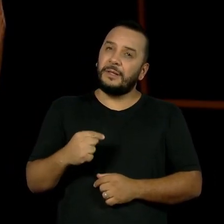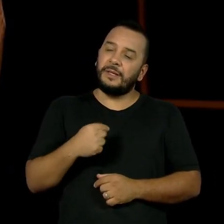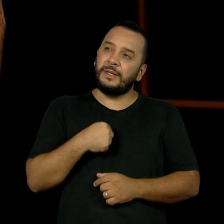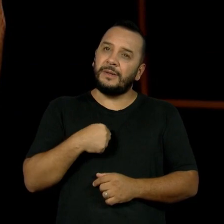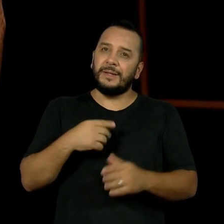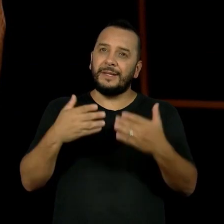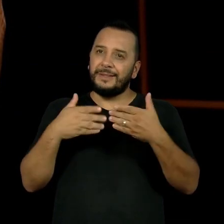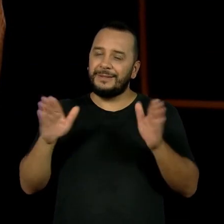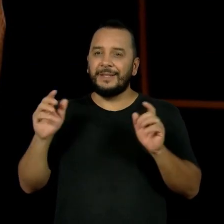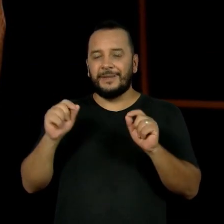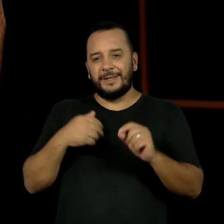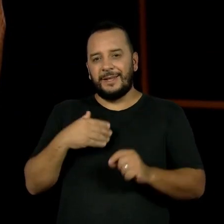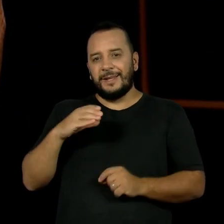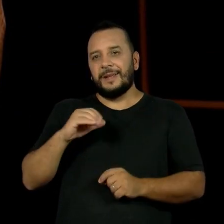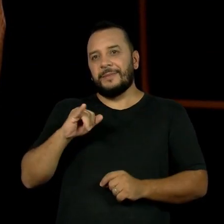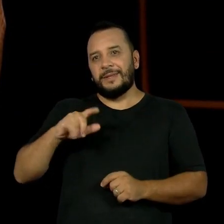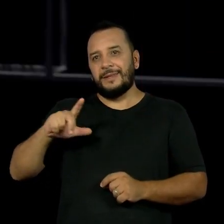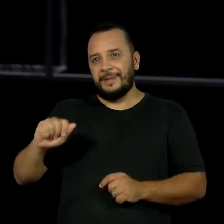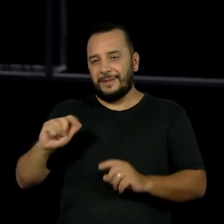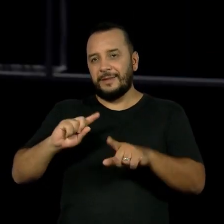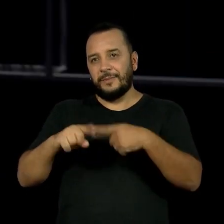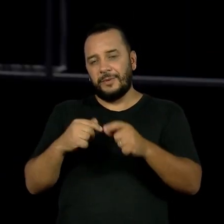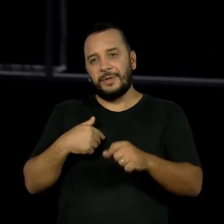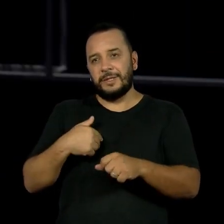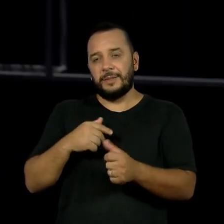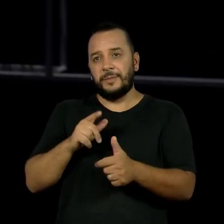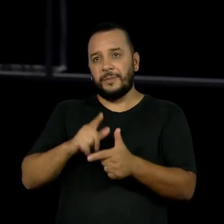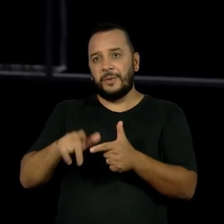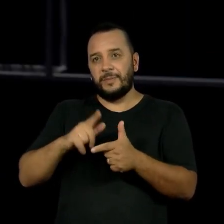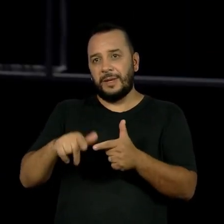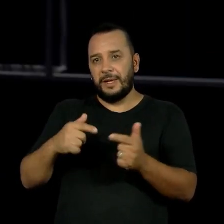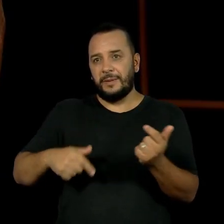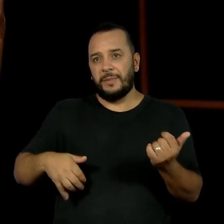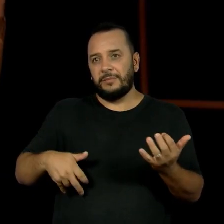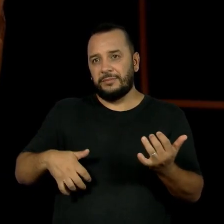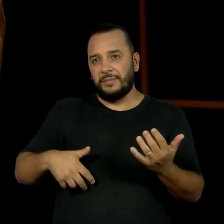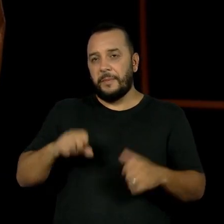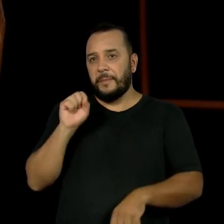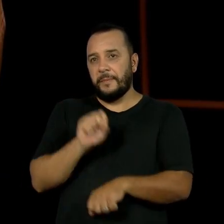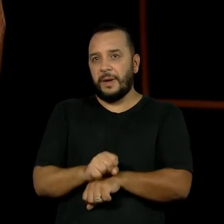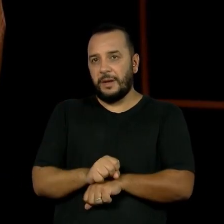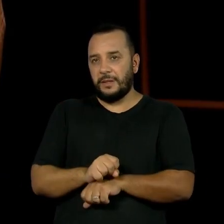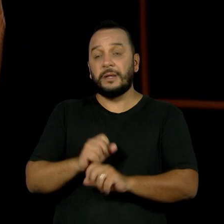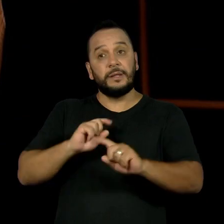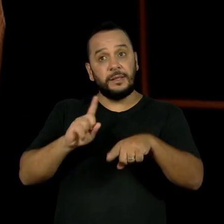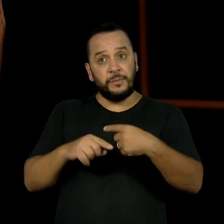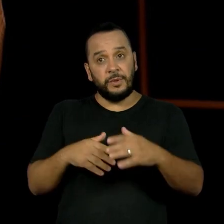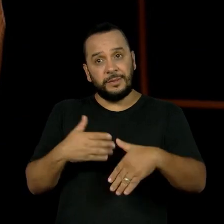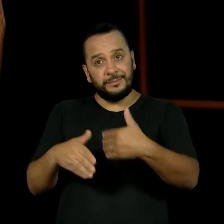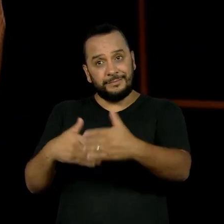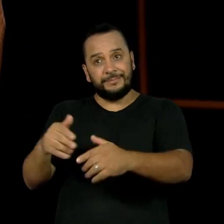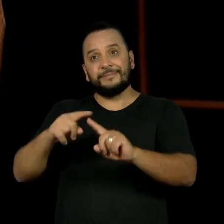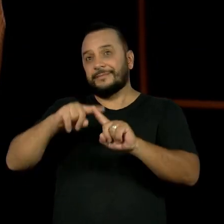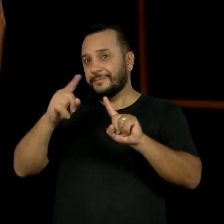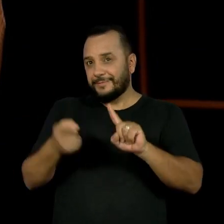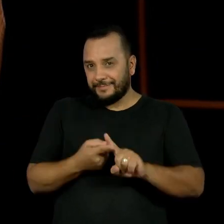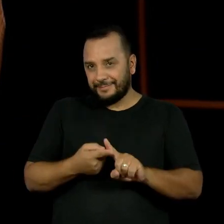lancei o Camila, depois eu tive problema na mão, parei de tocar, enfim. Aí estava indo de novo, aí engravidei.